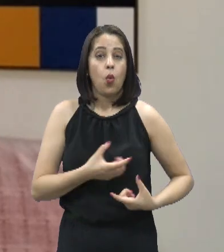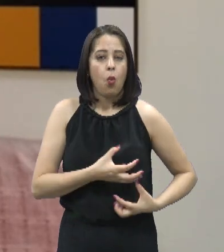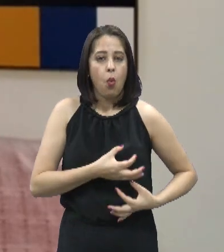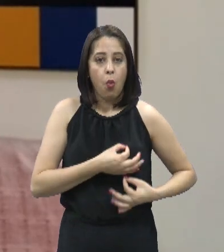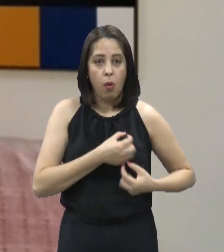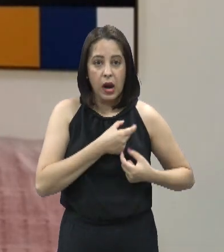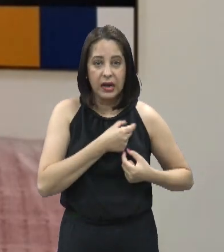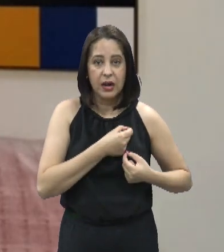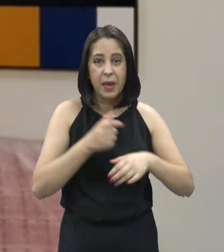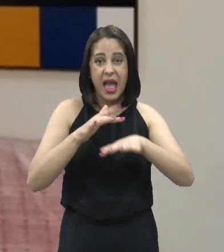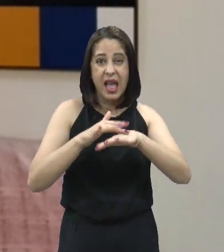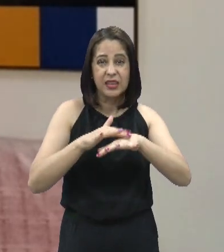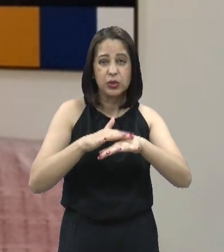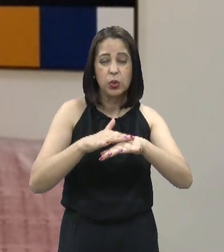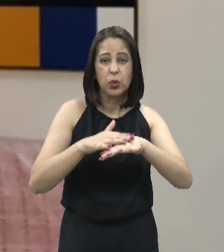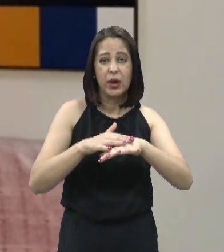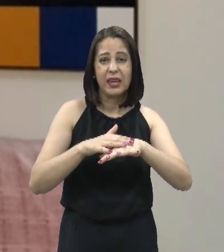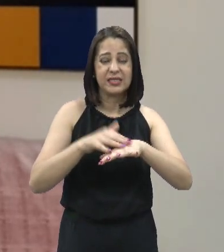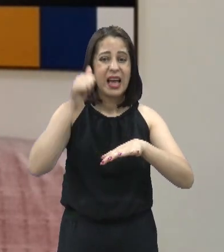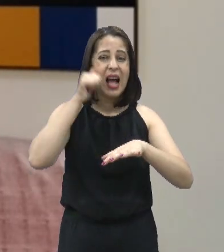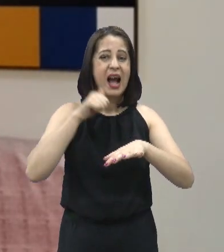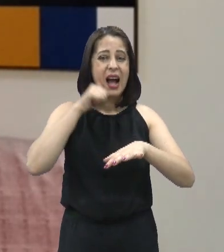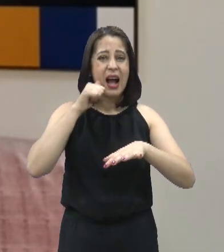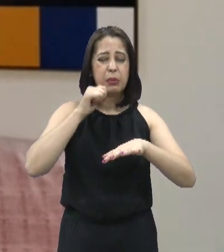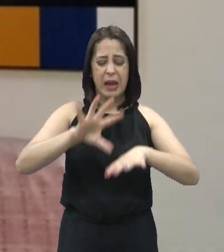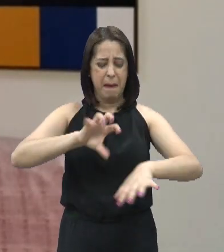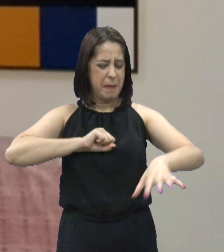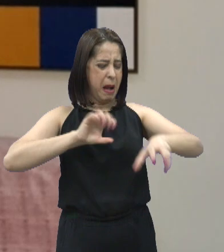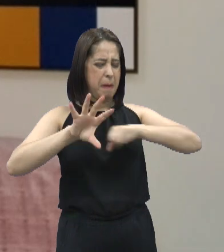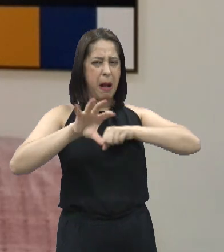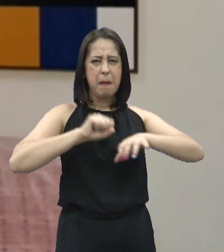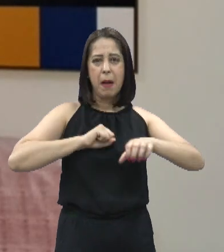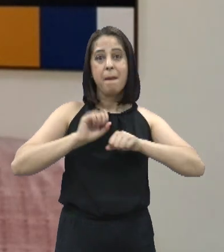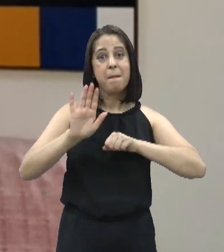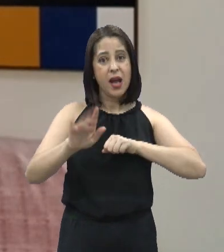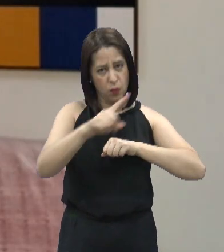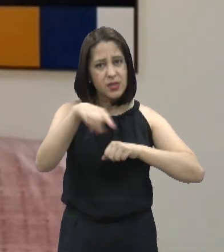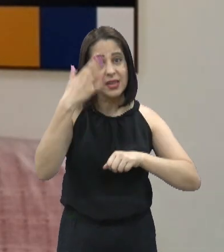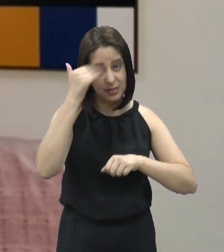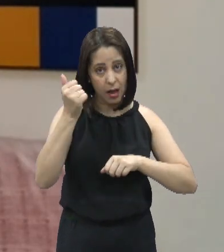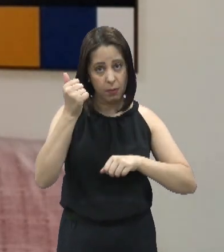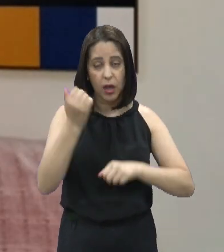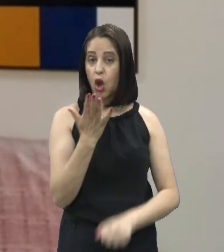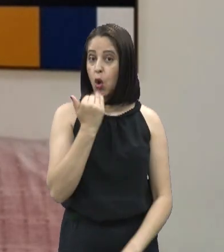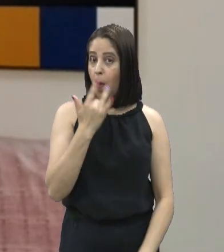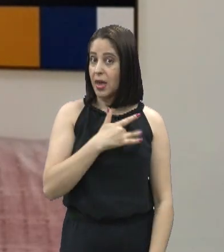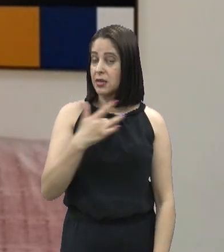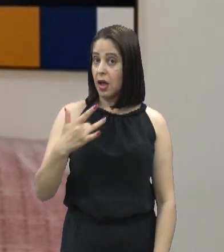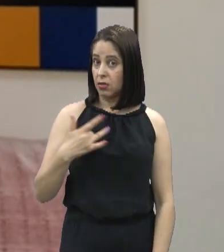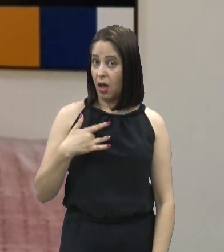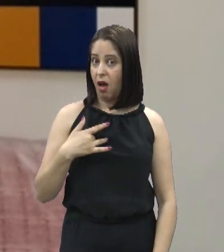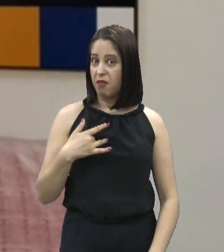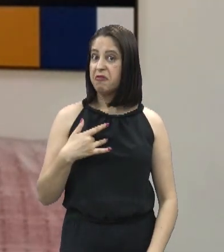das doenças que mais afetam as mulheres no mundo. Mas você sabia que uma alimentação saudável pode ser uma